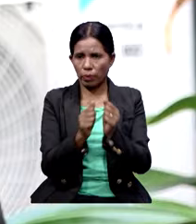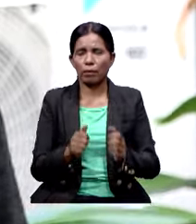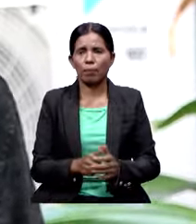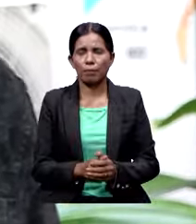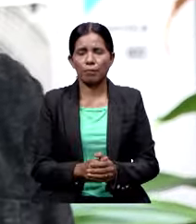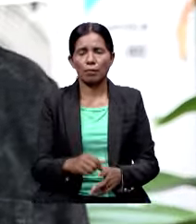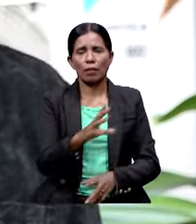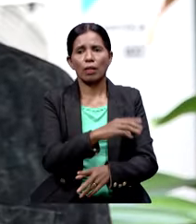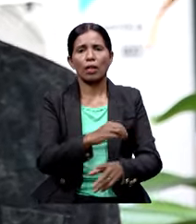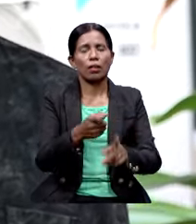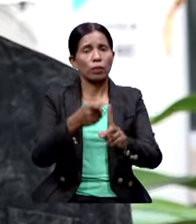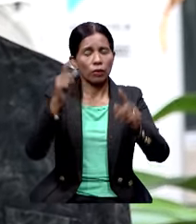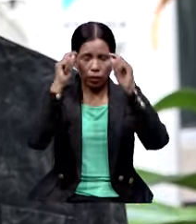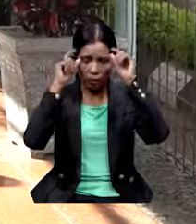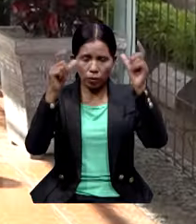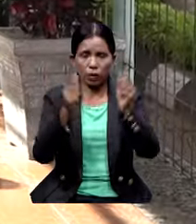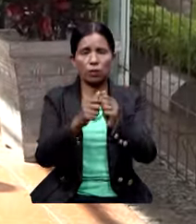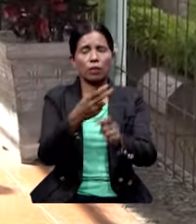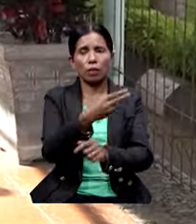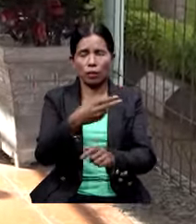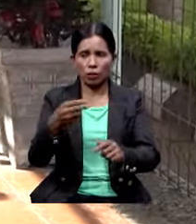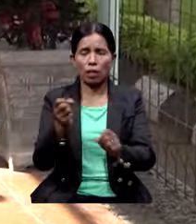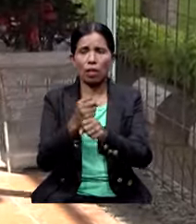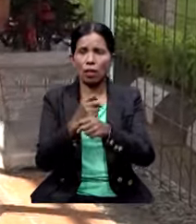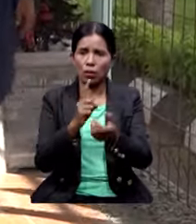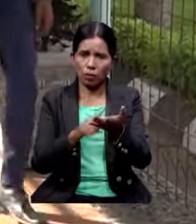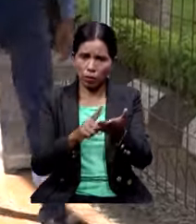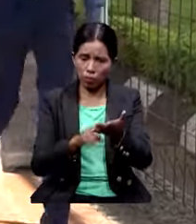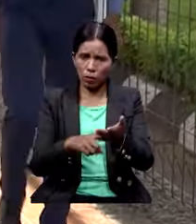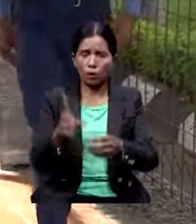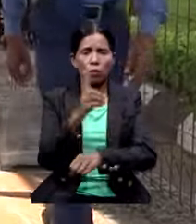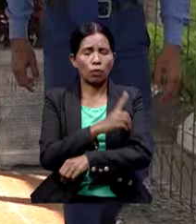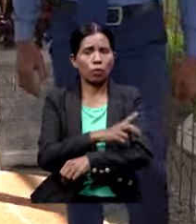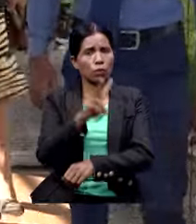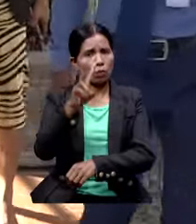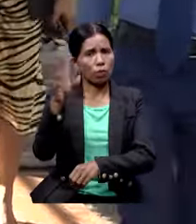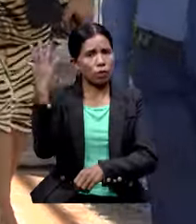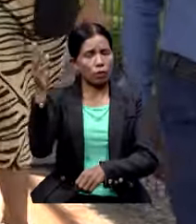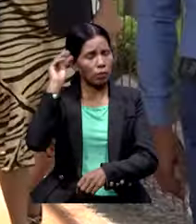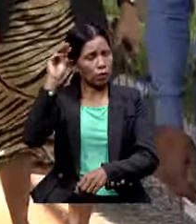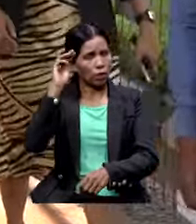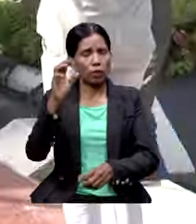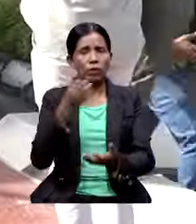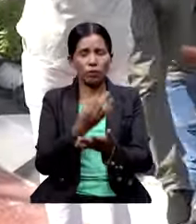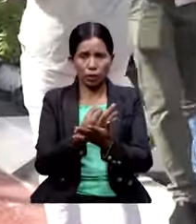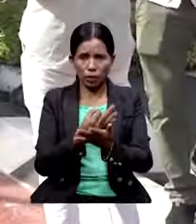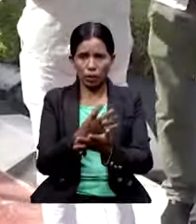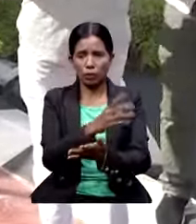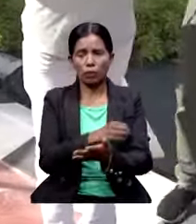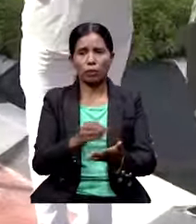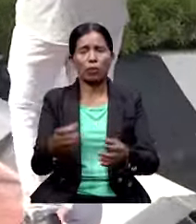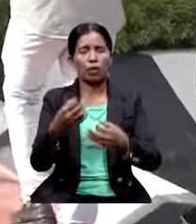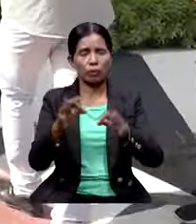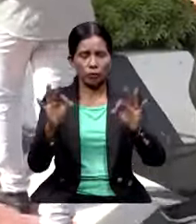ekipa tekniku husi Timor-Leste no Indonesia halu diskusaun durante loron rua iha Ministeru Finansas, hori finaliza prosesu